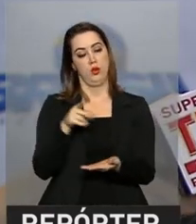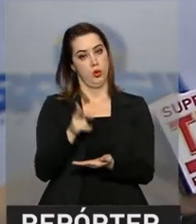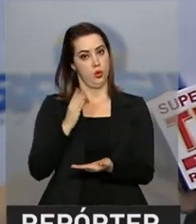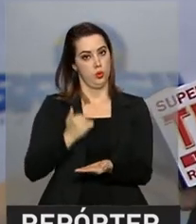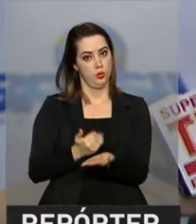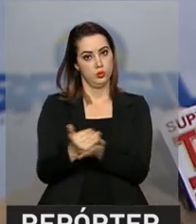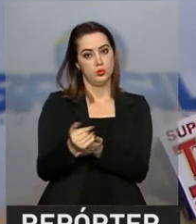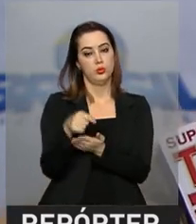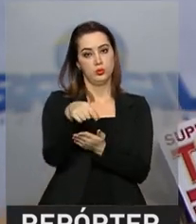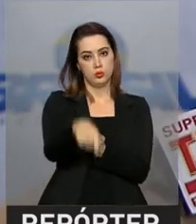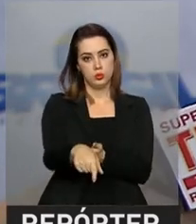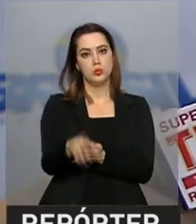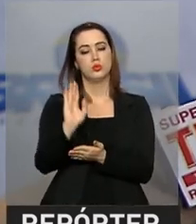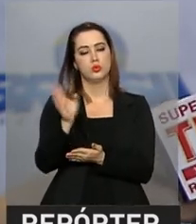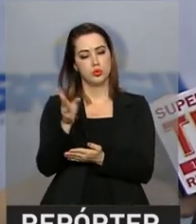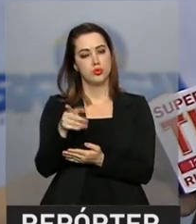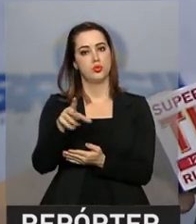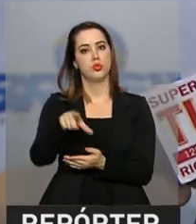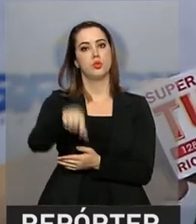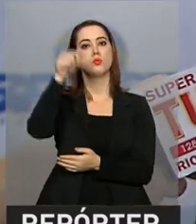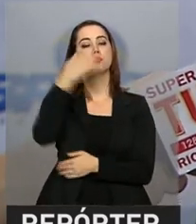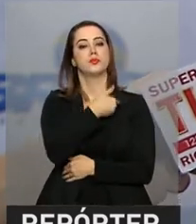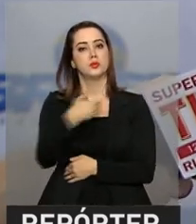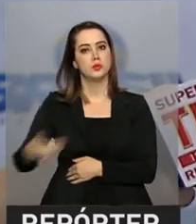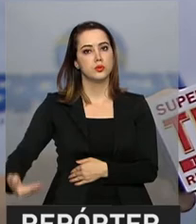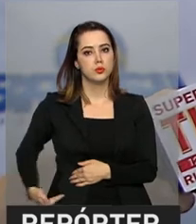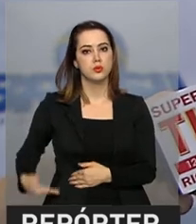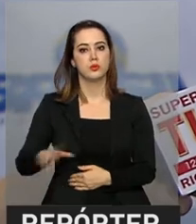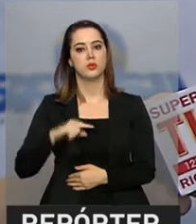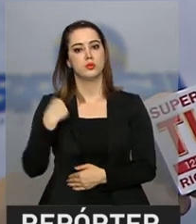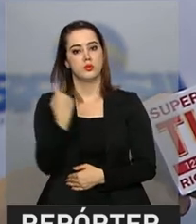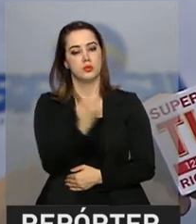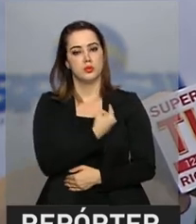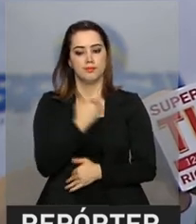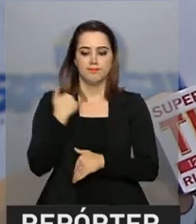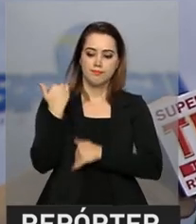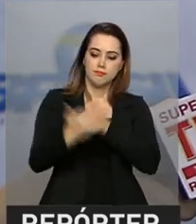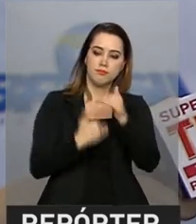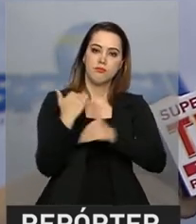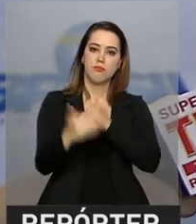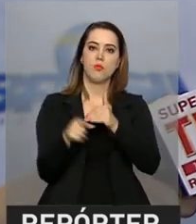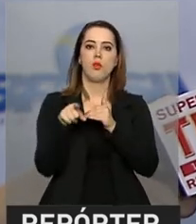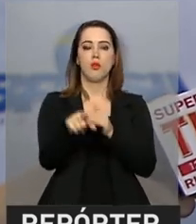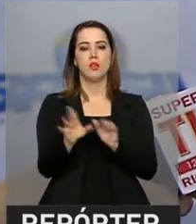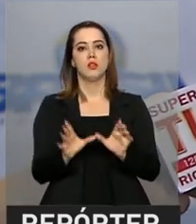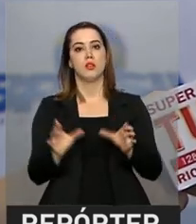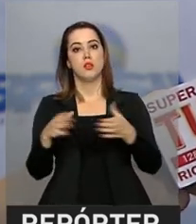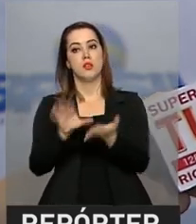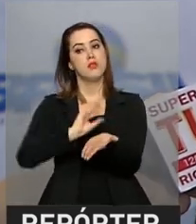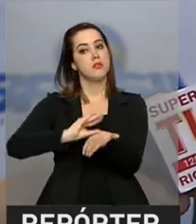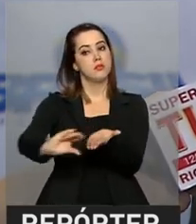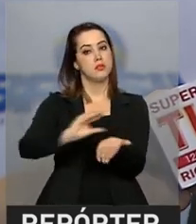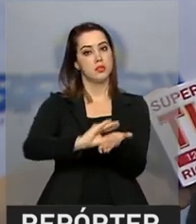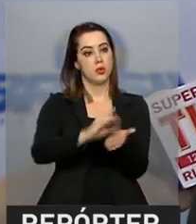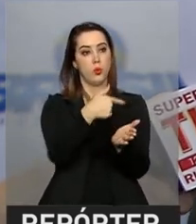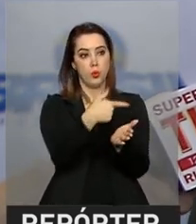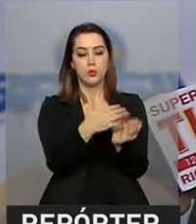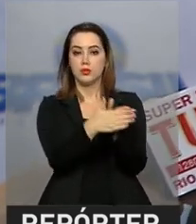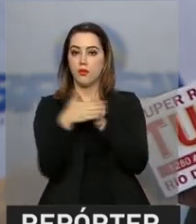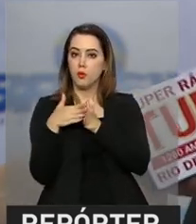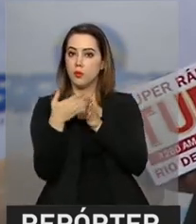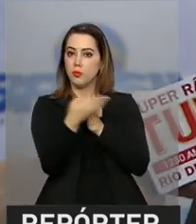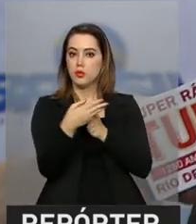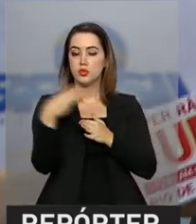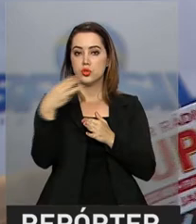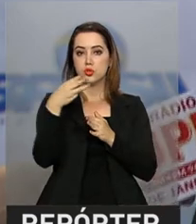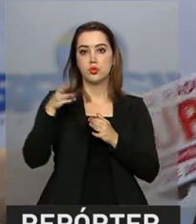prioridade, é a decisão do governo e nós seguiremos com esta linha. Esses recursos que foram solicitados de 3